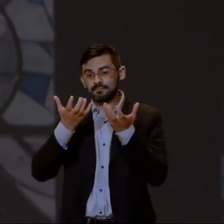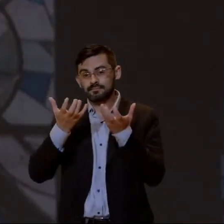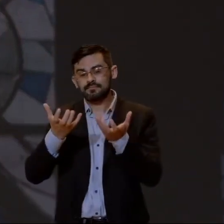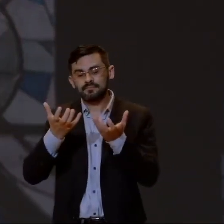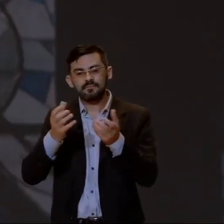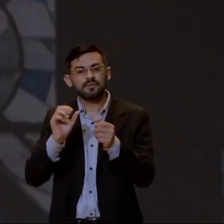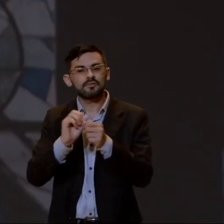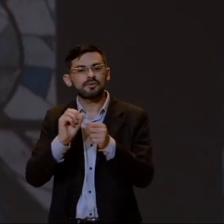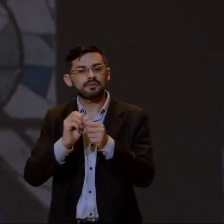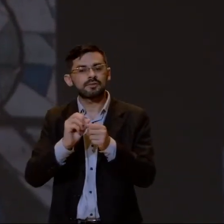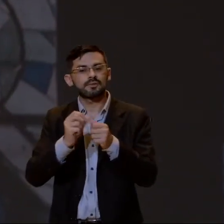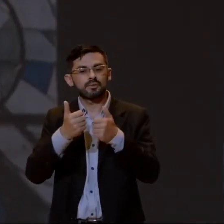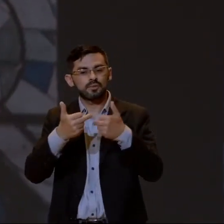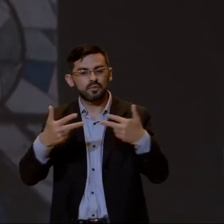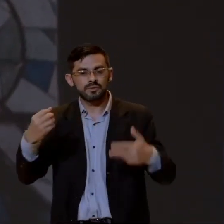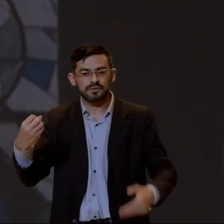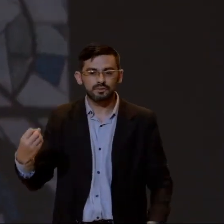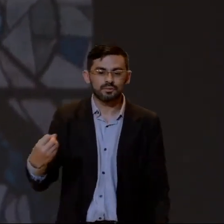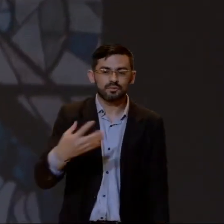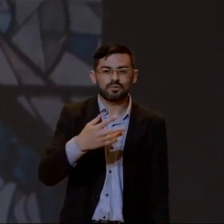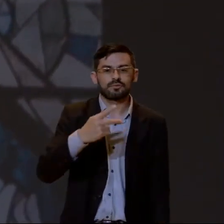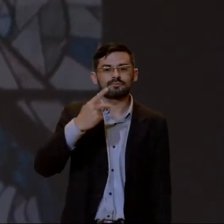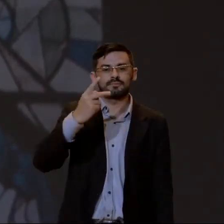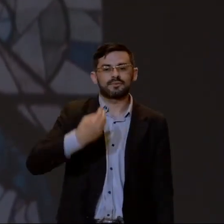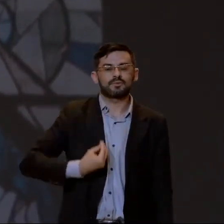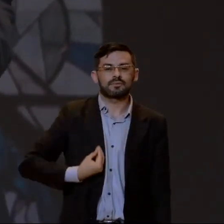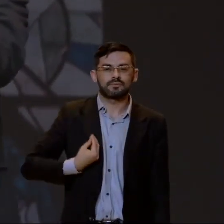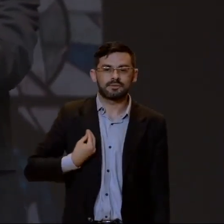fazer algo novo na tua vida.